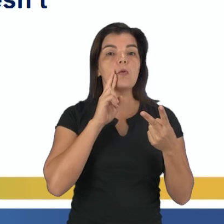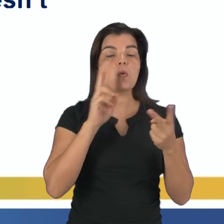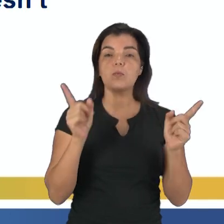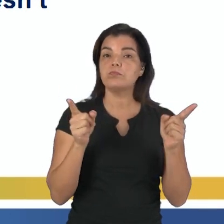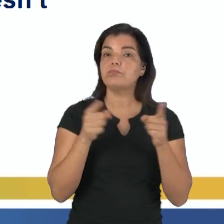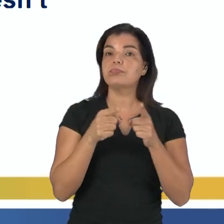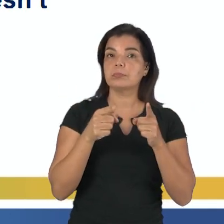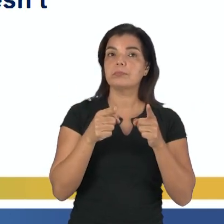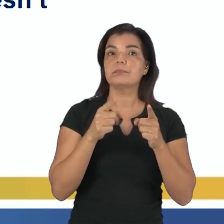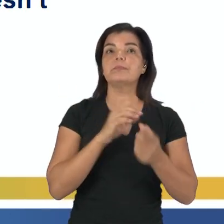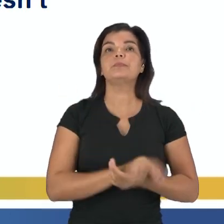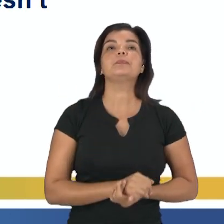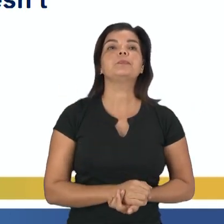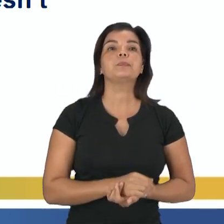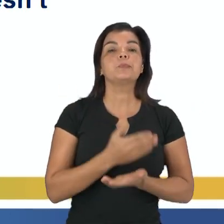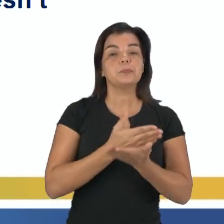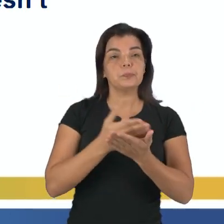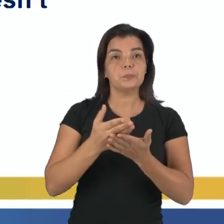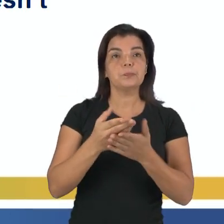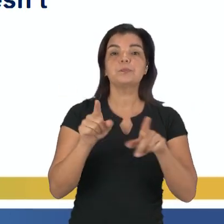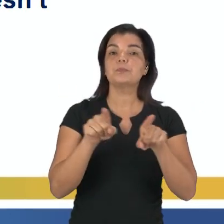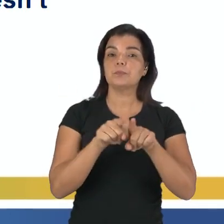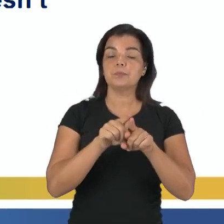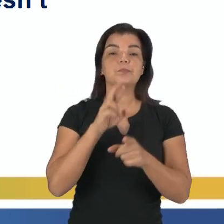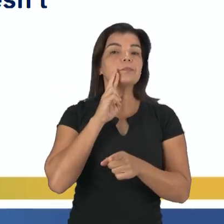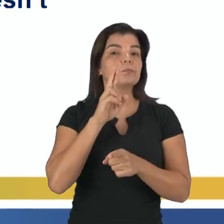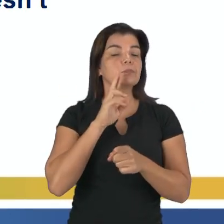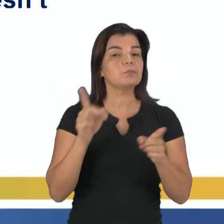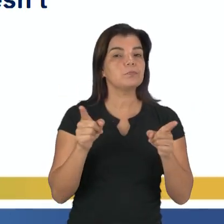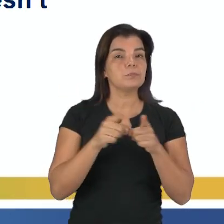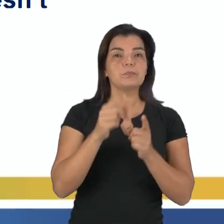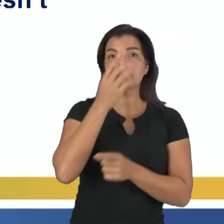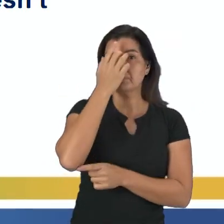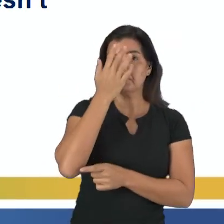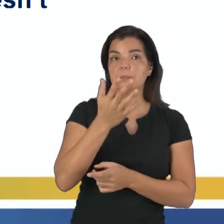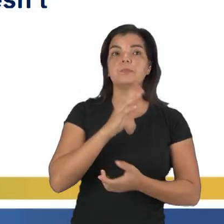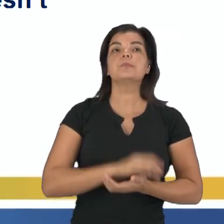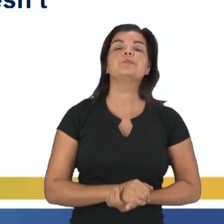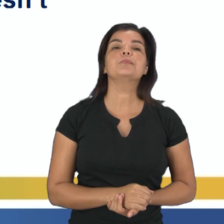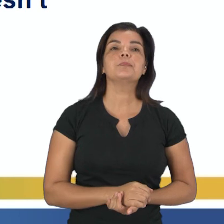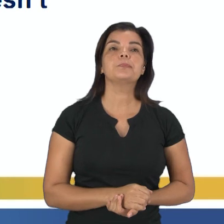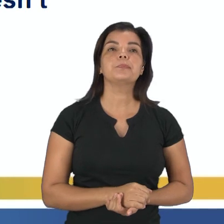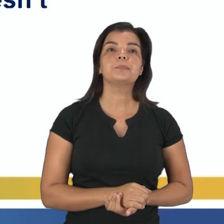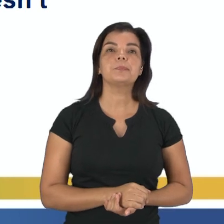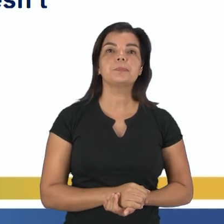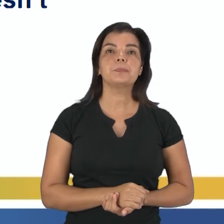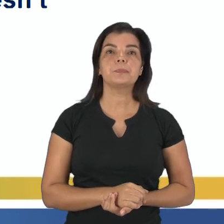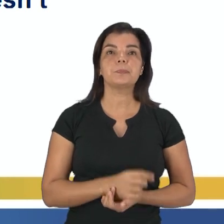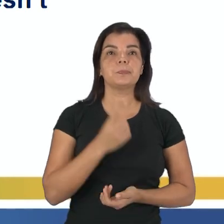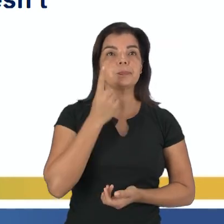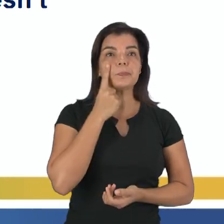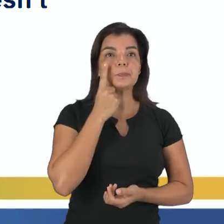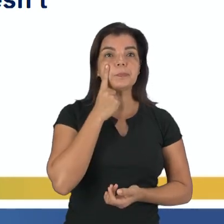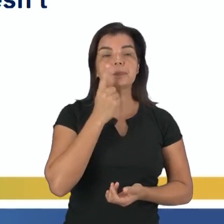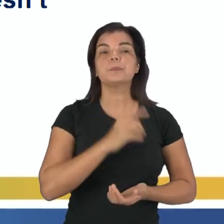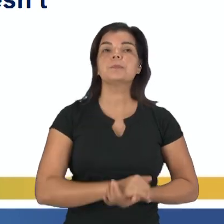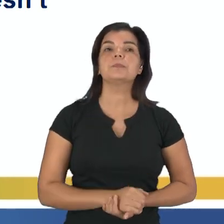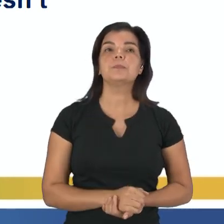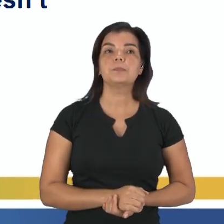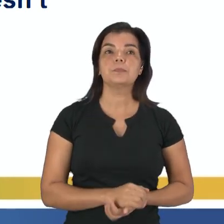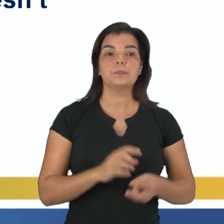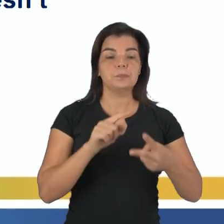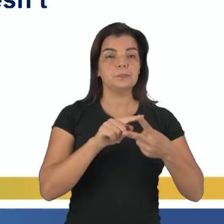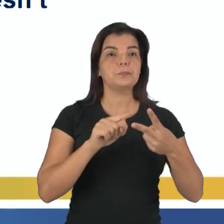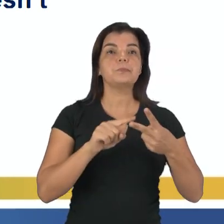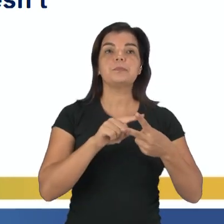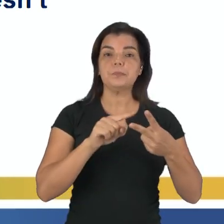resposta curta. Vamos começar com a resposta curta, vocês vão ver como é bem facinho. Bom, então acompanhem aí comigo na tela. Existem